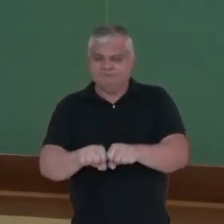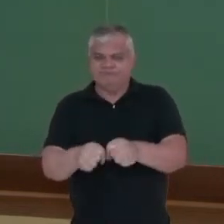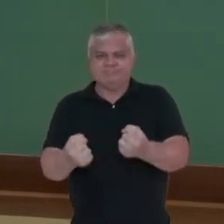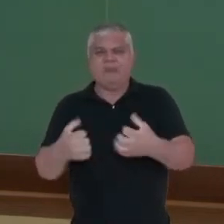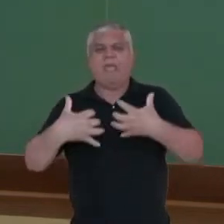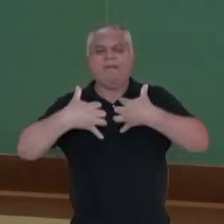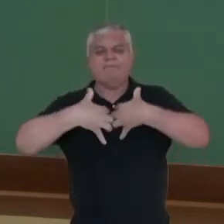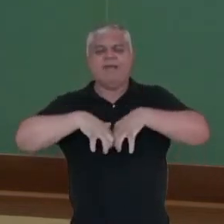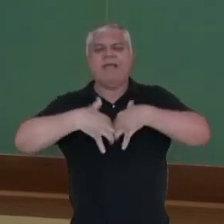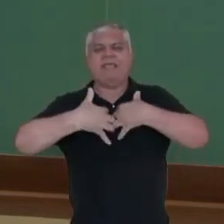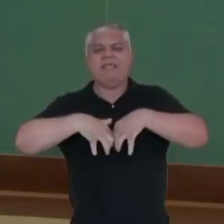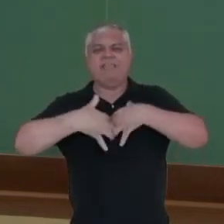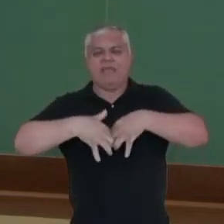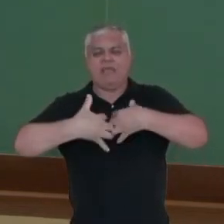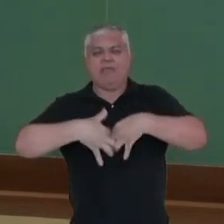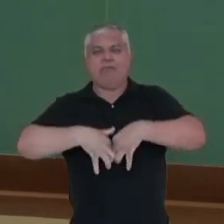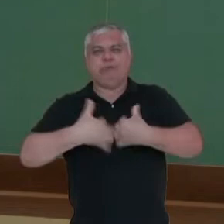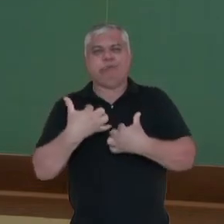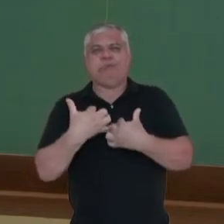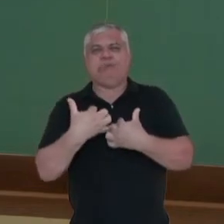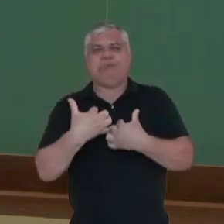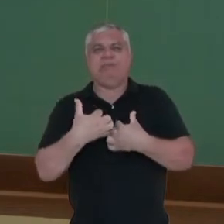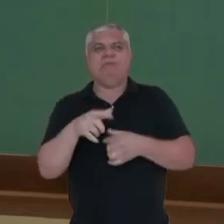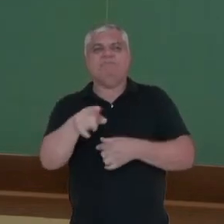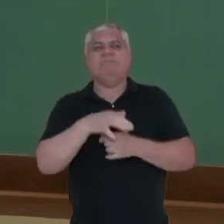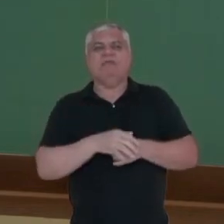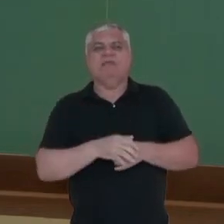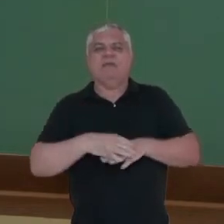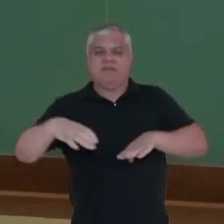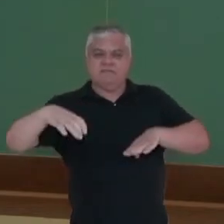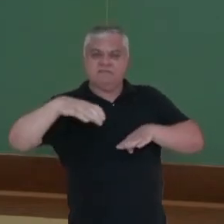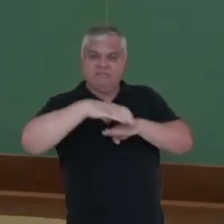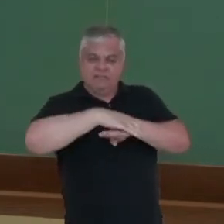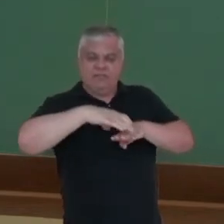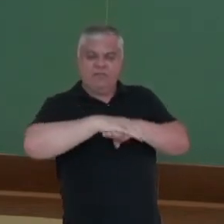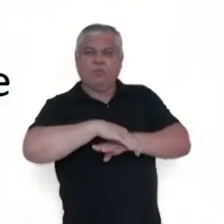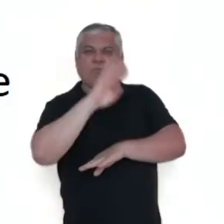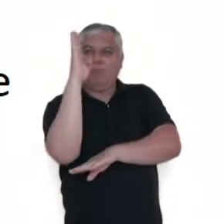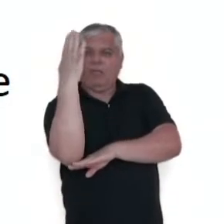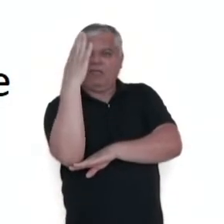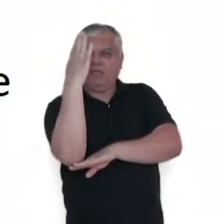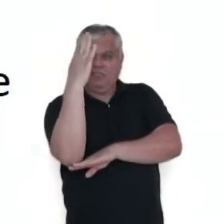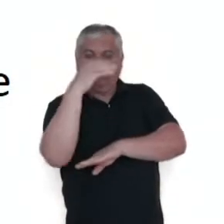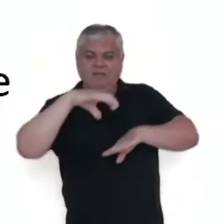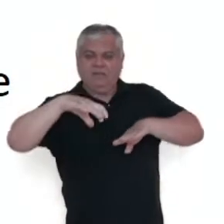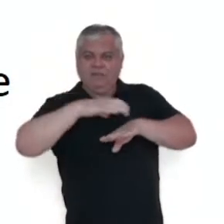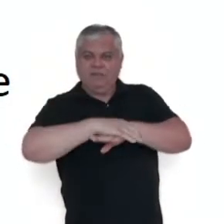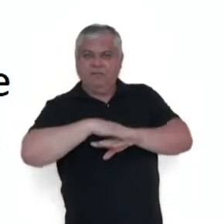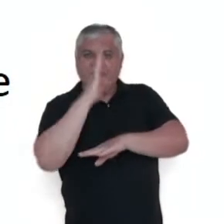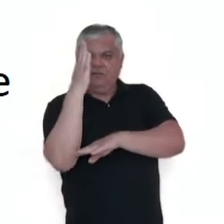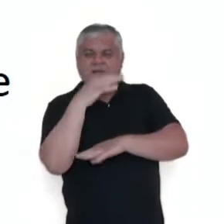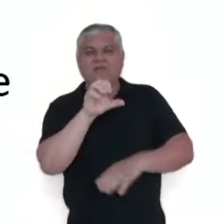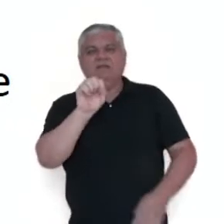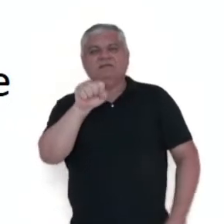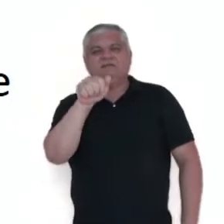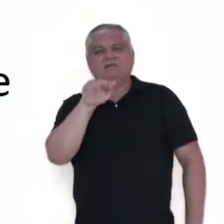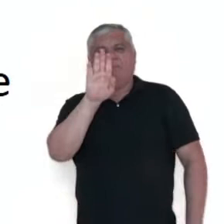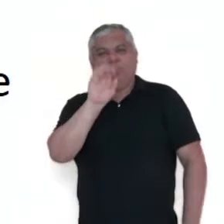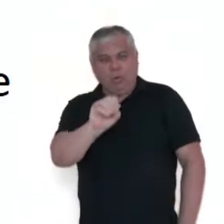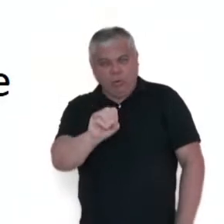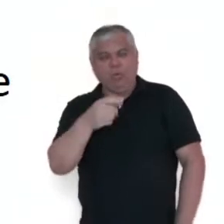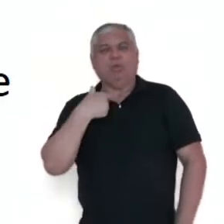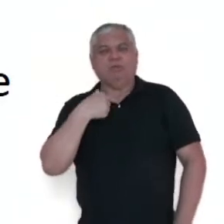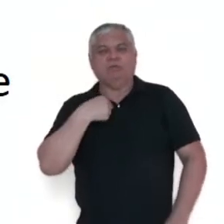engrenagens das máquinas, né? Enfiando, por exemplo, né, esses tamancos de madeira, chamado de sabot, no meio delas